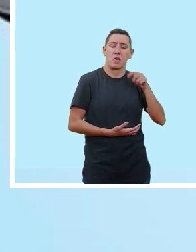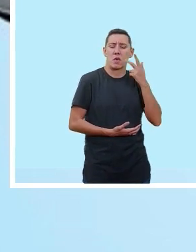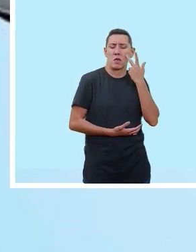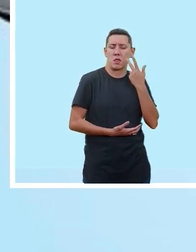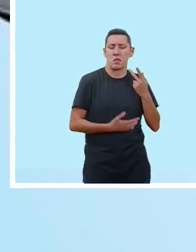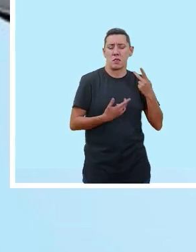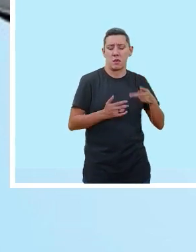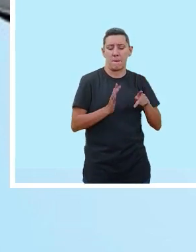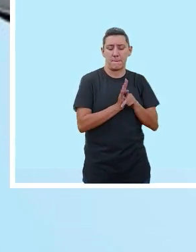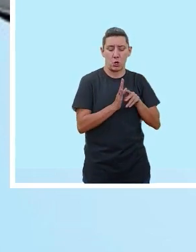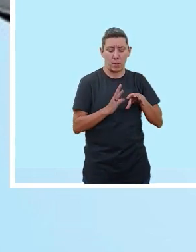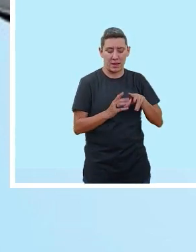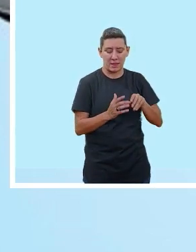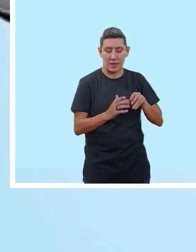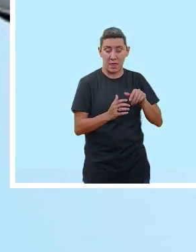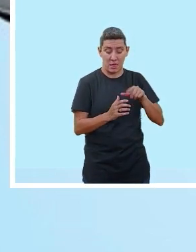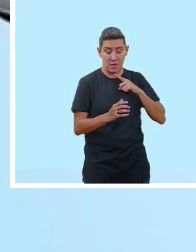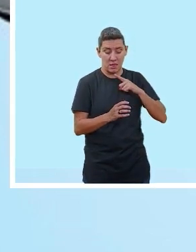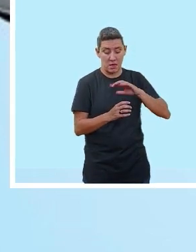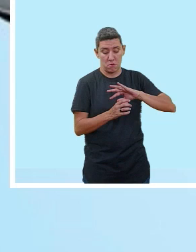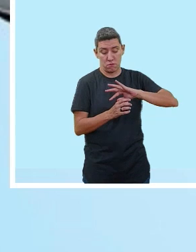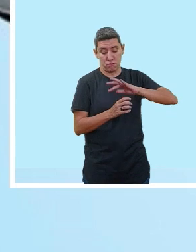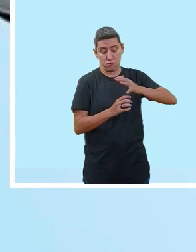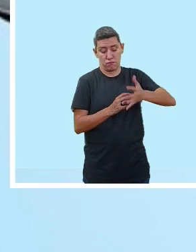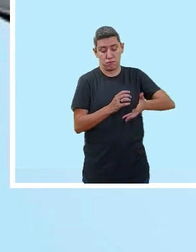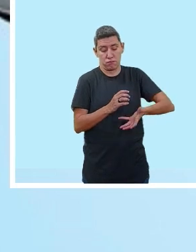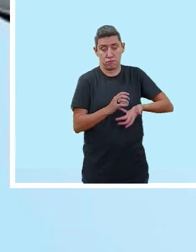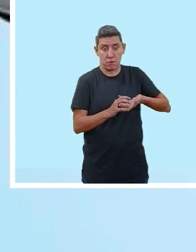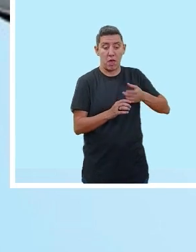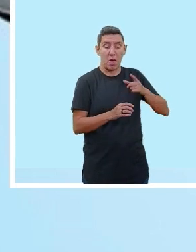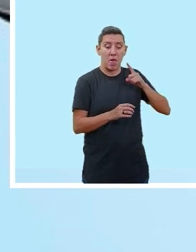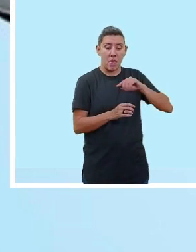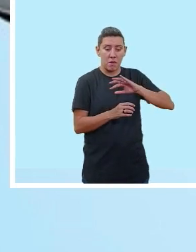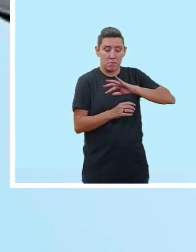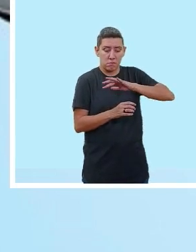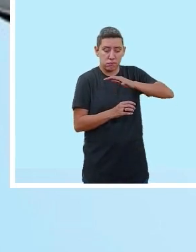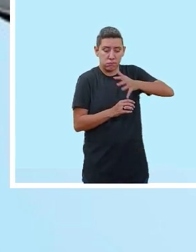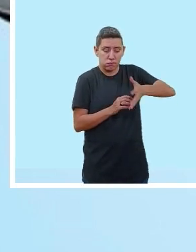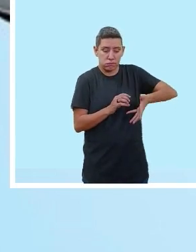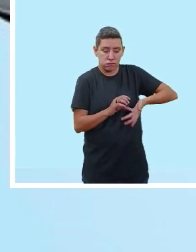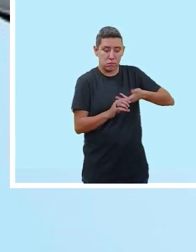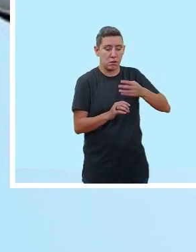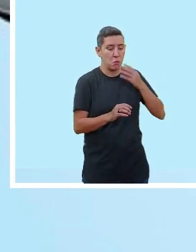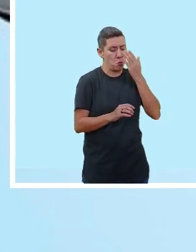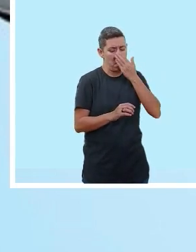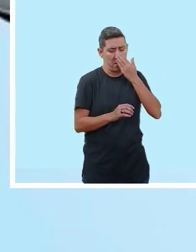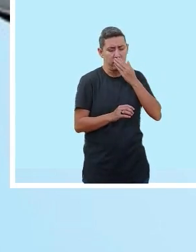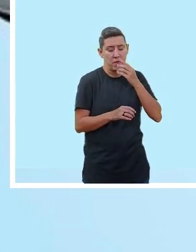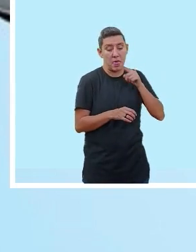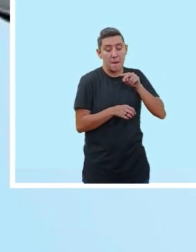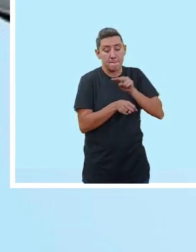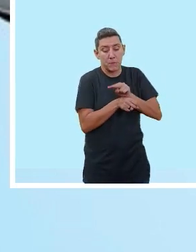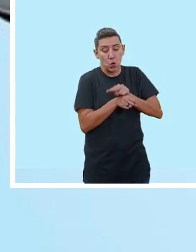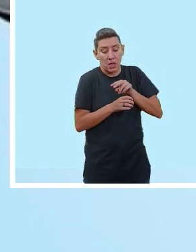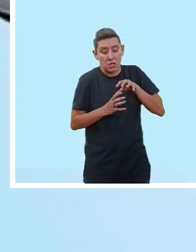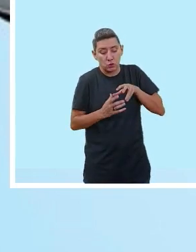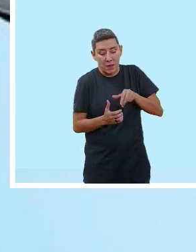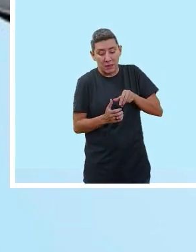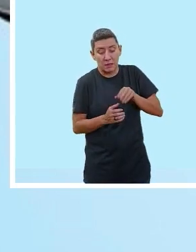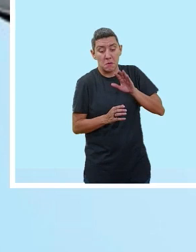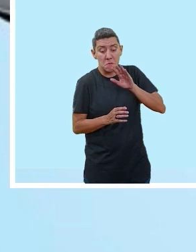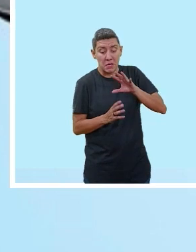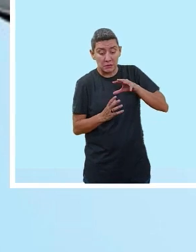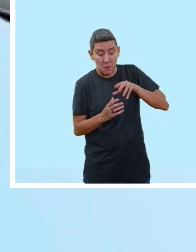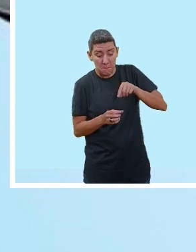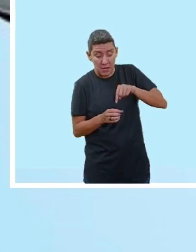da emissão de gases com efeito estufa de forma não natural pela atividade humana, industrial e